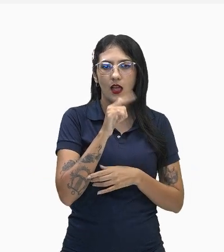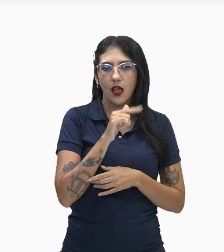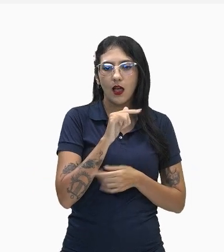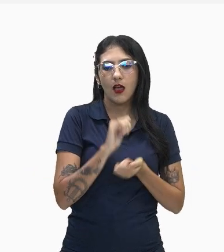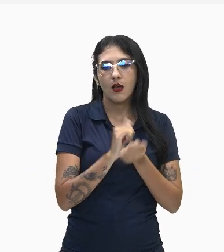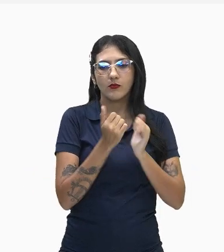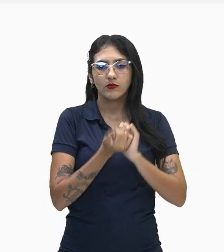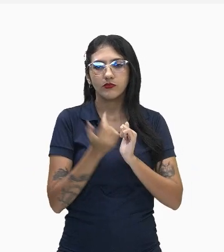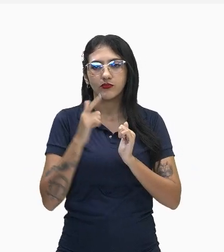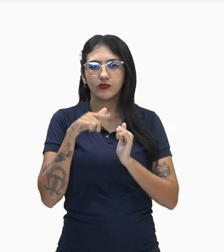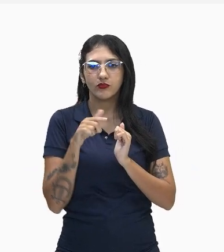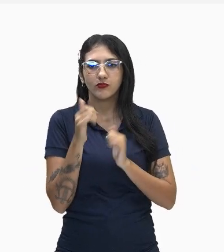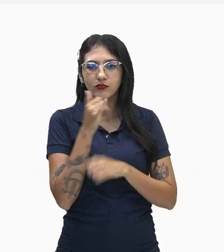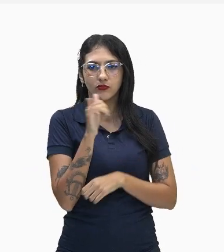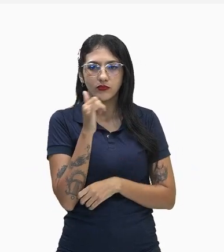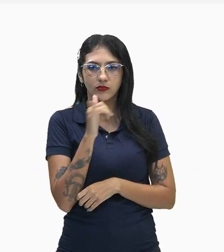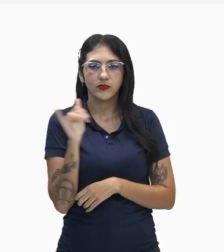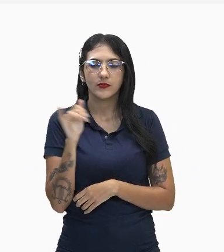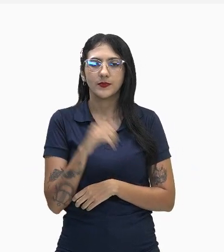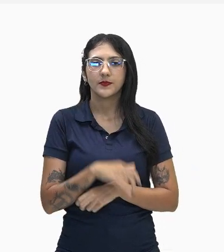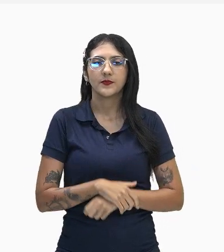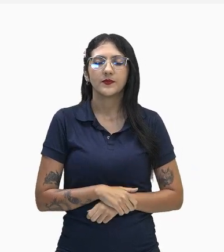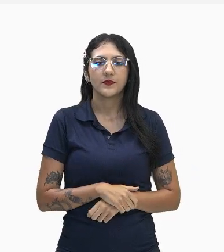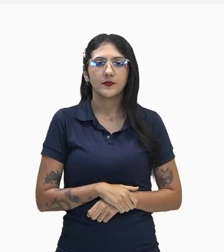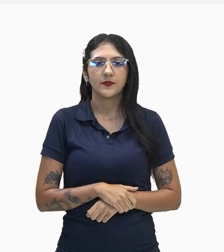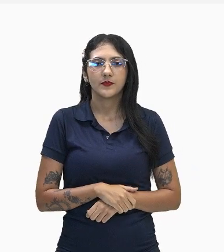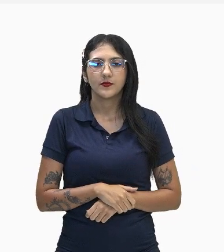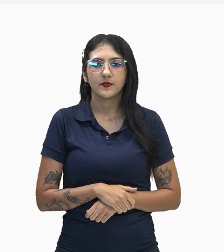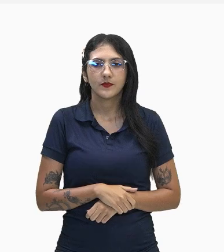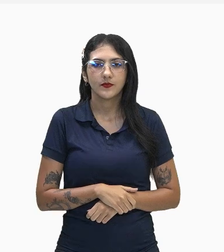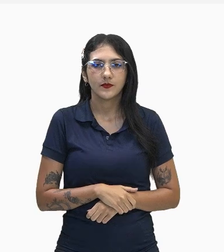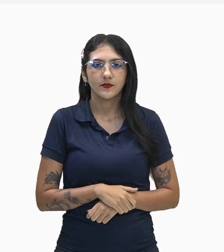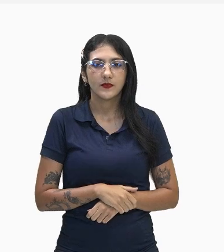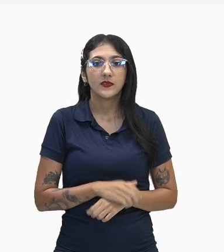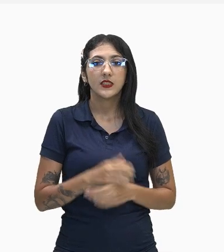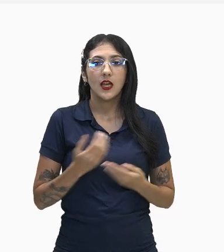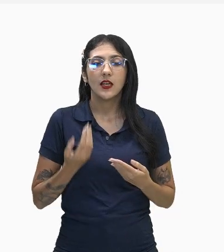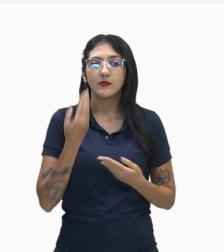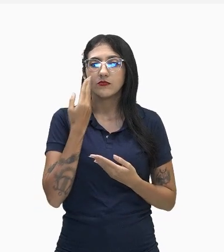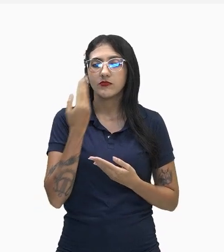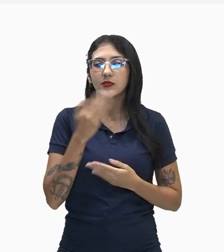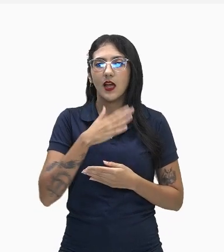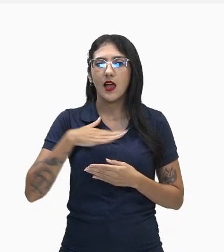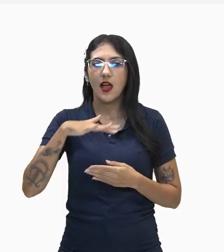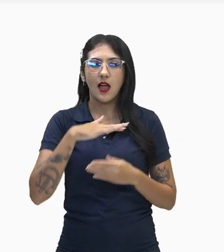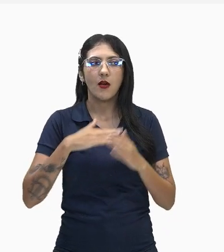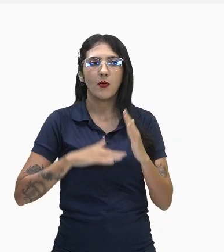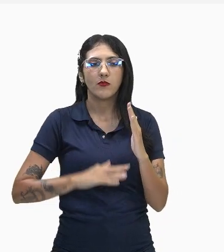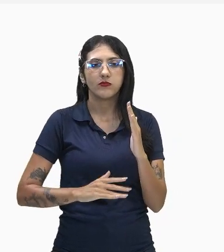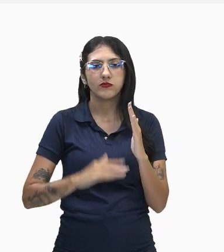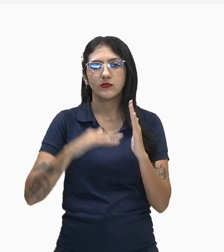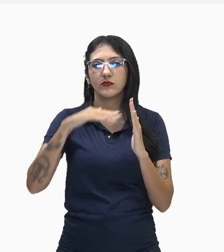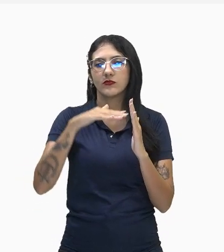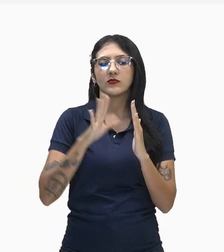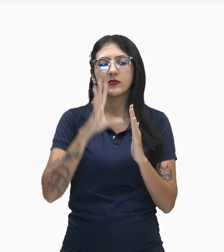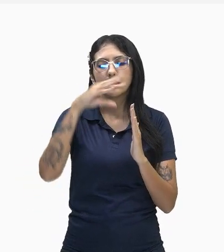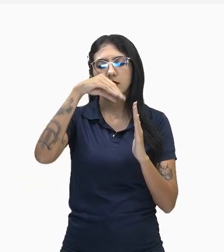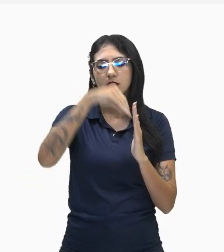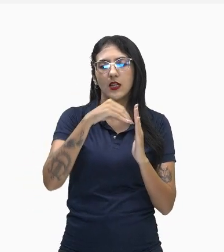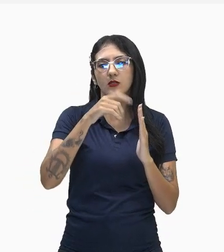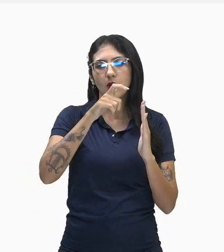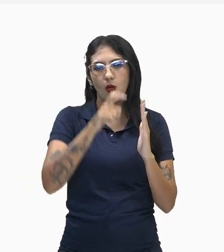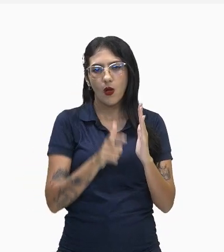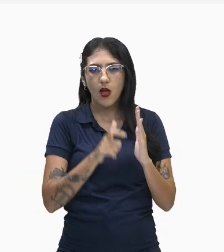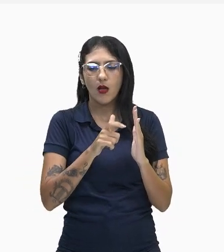energia elétrica. Então, nós temos aí a água sendo represada, né, sendo armazenada no